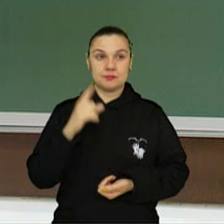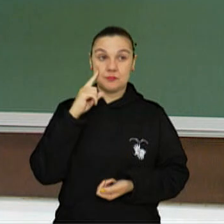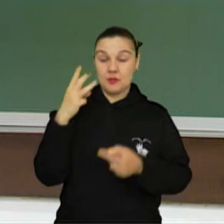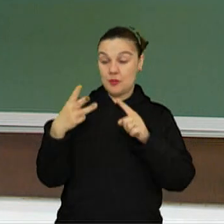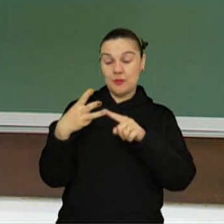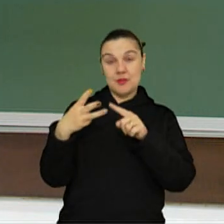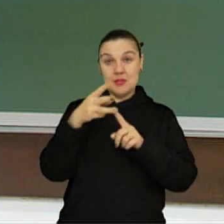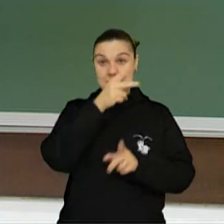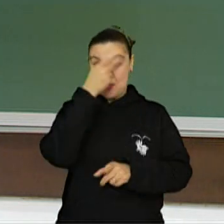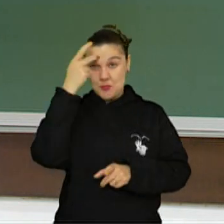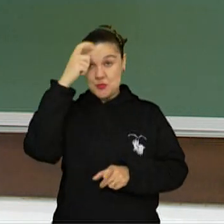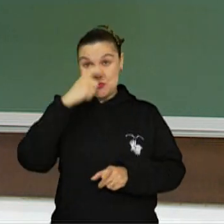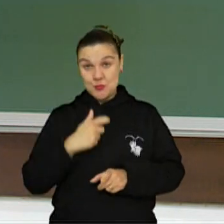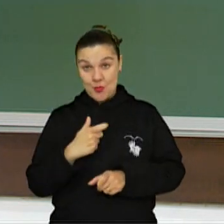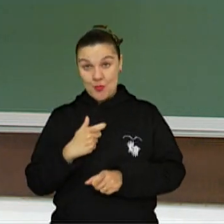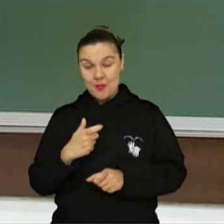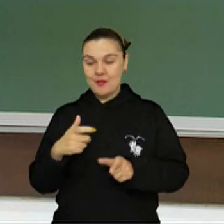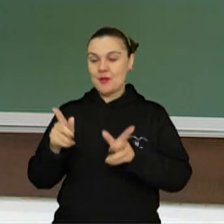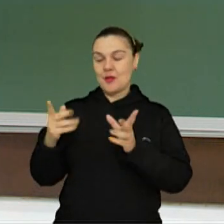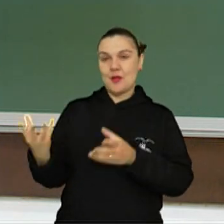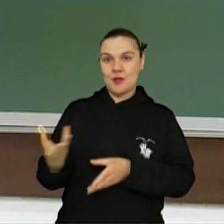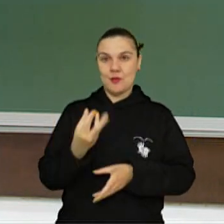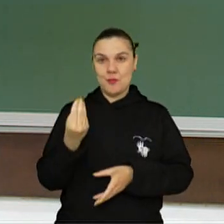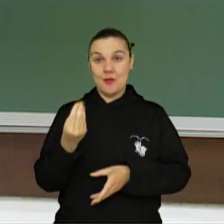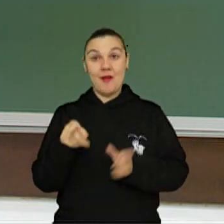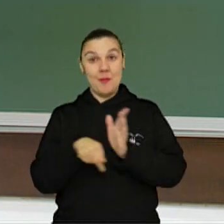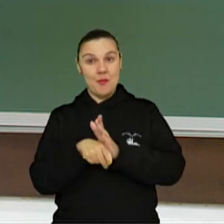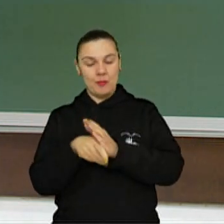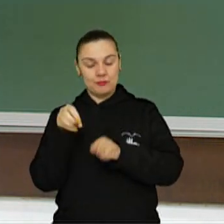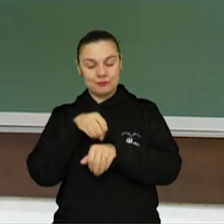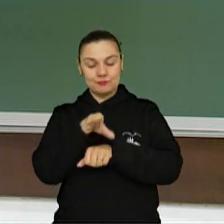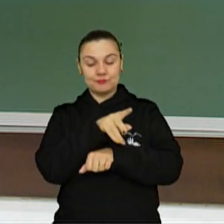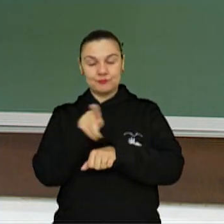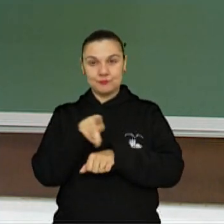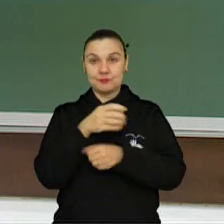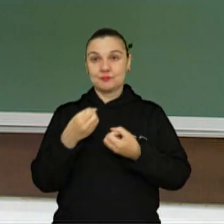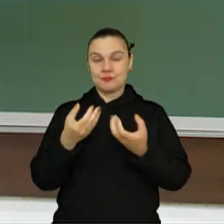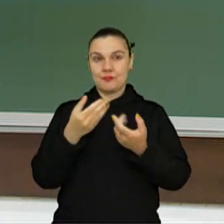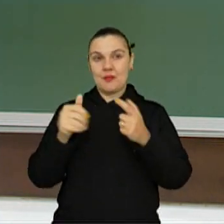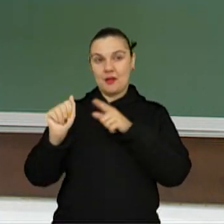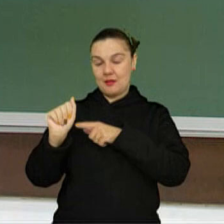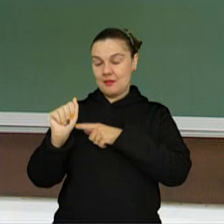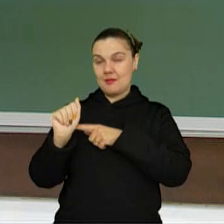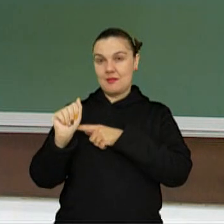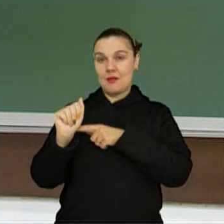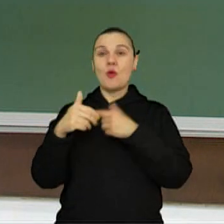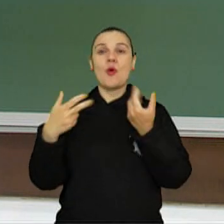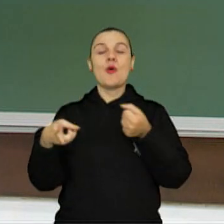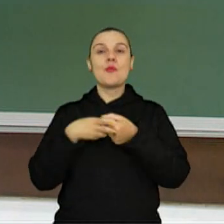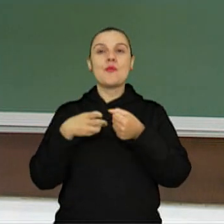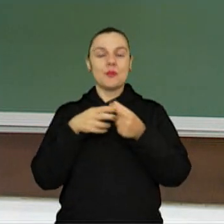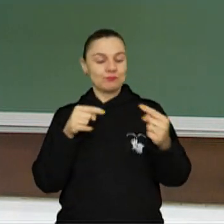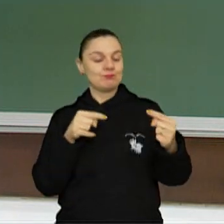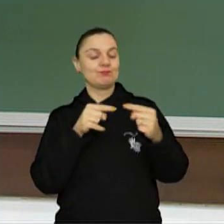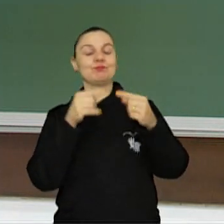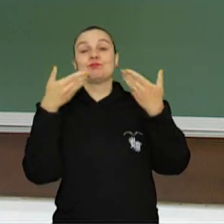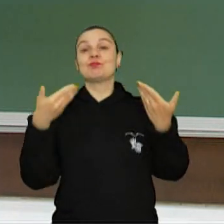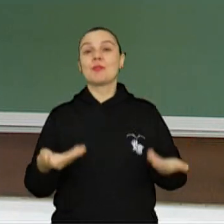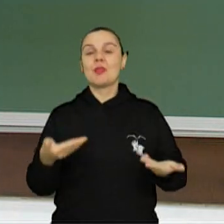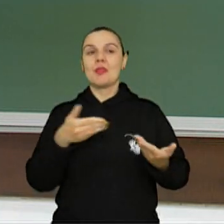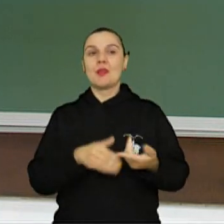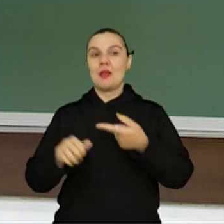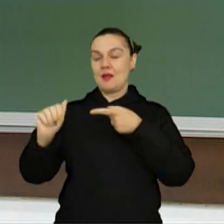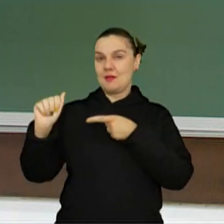terceira pessoa do plural. Então, aí é a dica que a professora dá, certo? Então, você vai assinalar. Qual é o verbo mais indicado aqui?